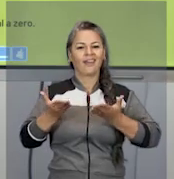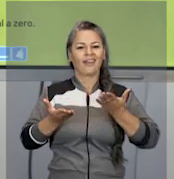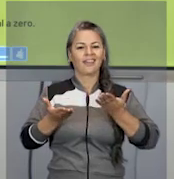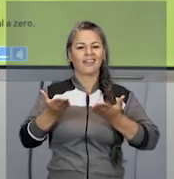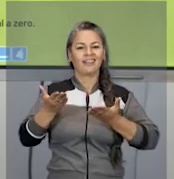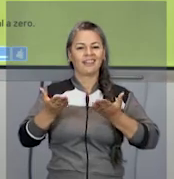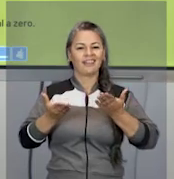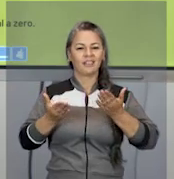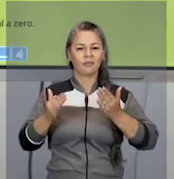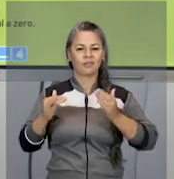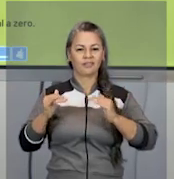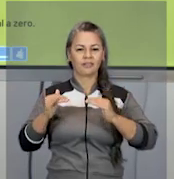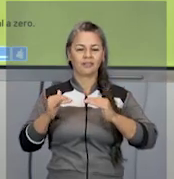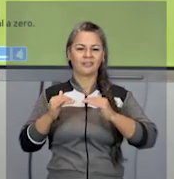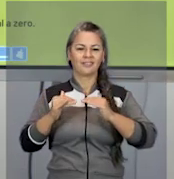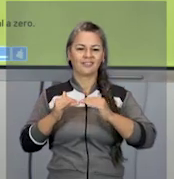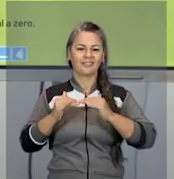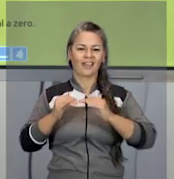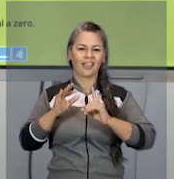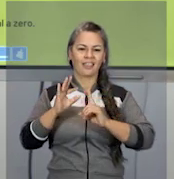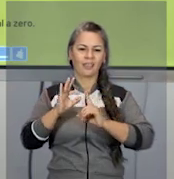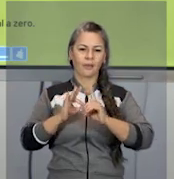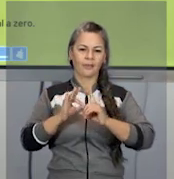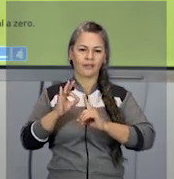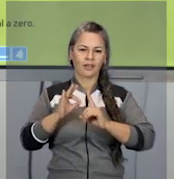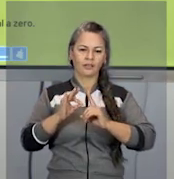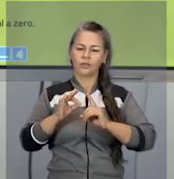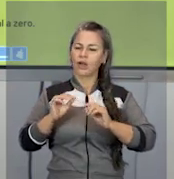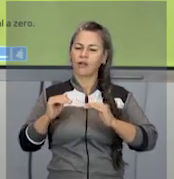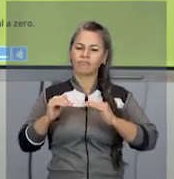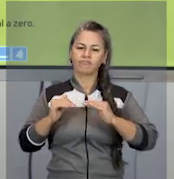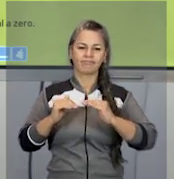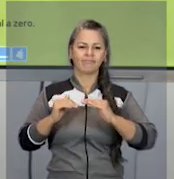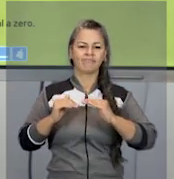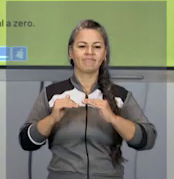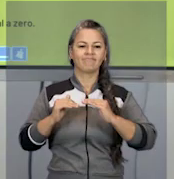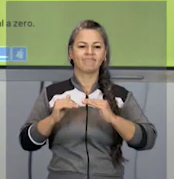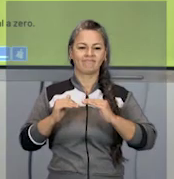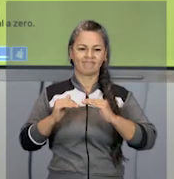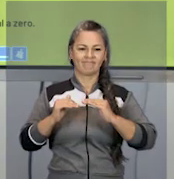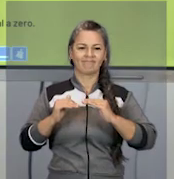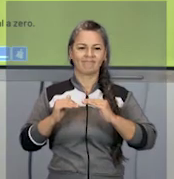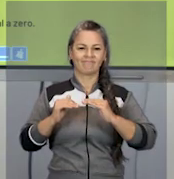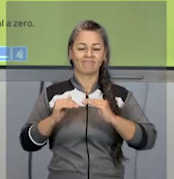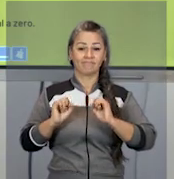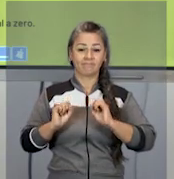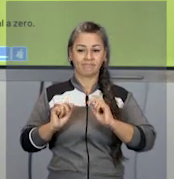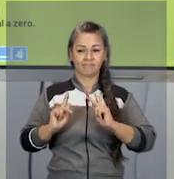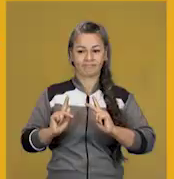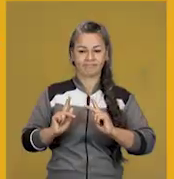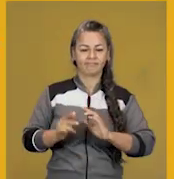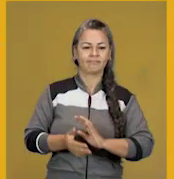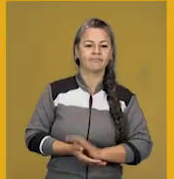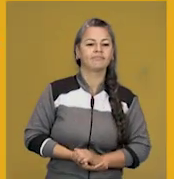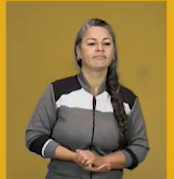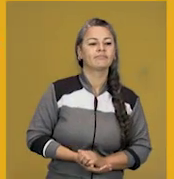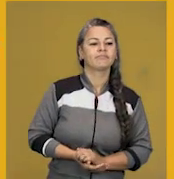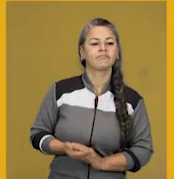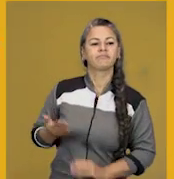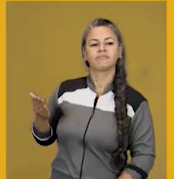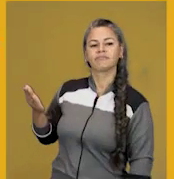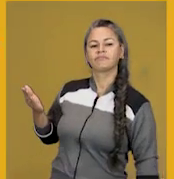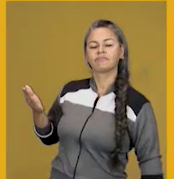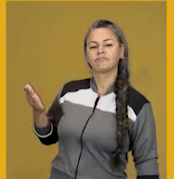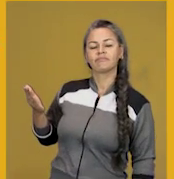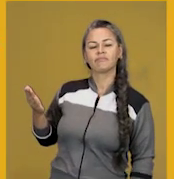equilíbrio térmico, não há mais transferência de calor naquele momento. Continuando. A quantidade de